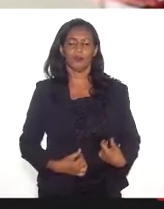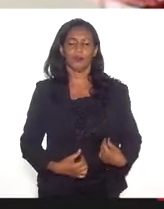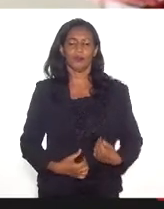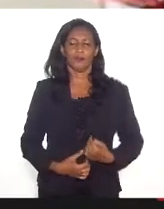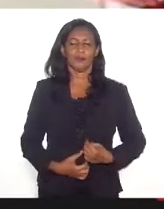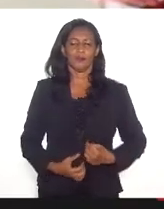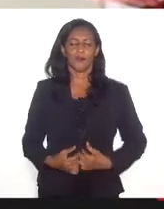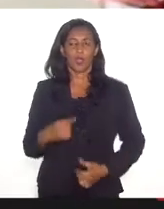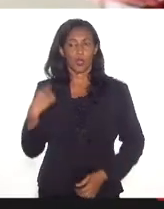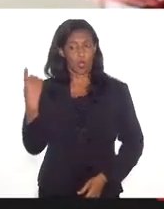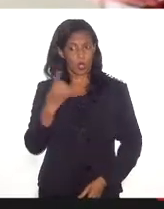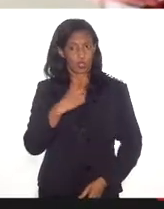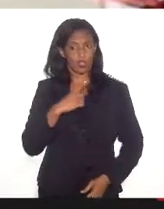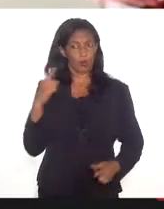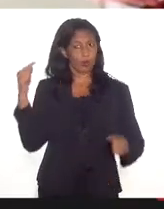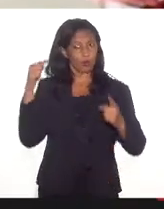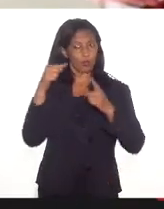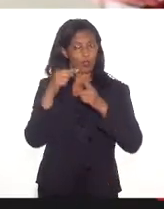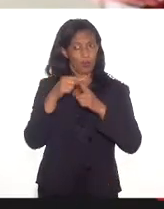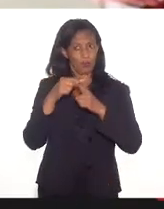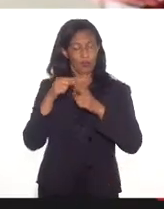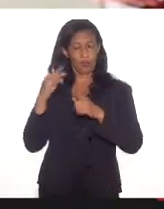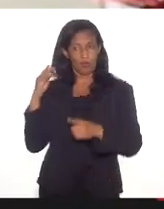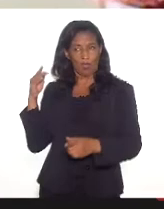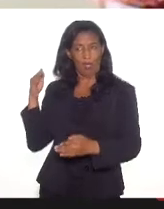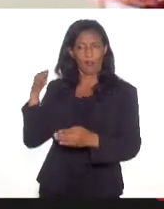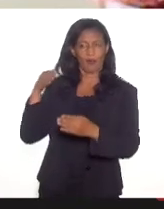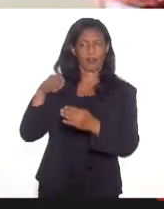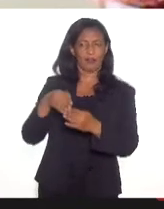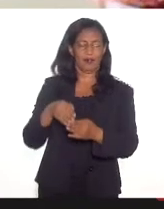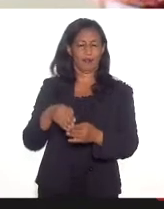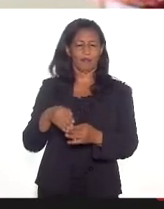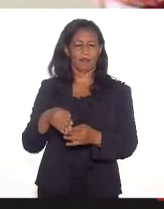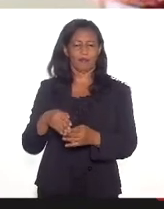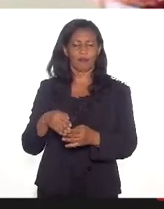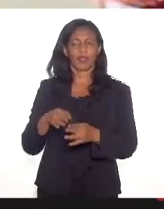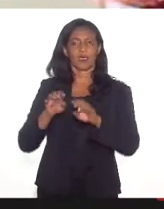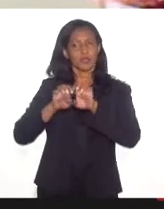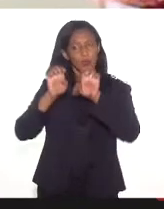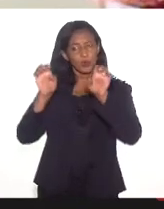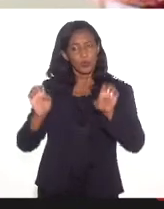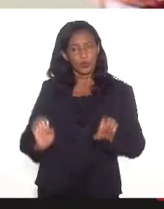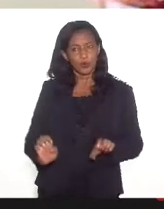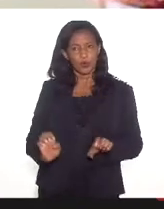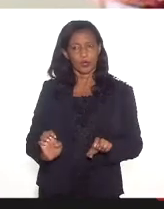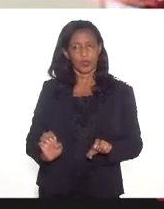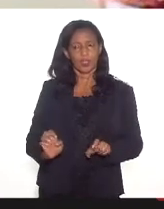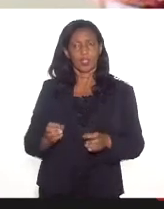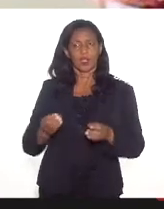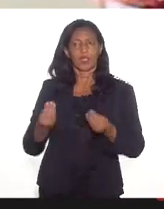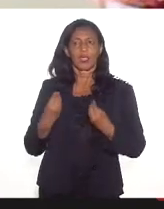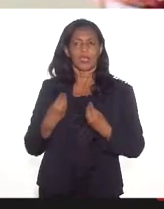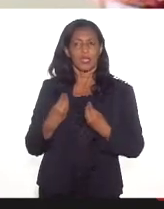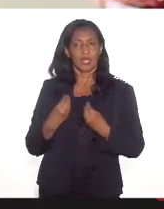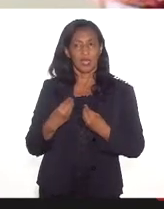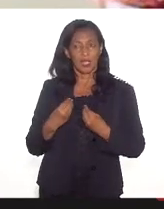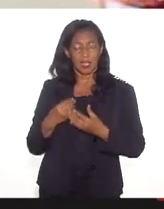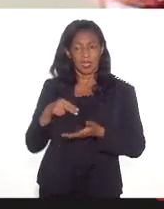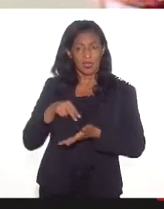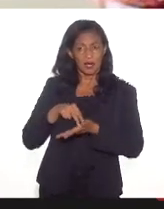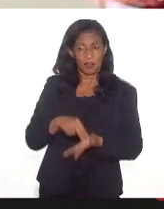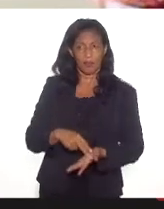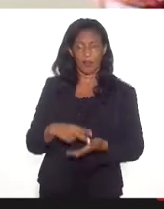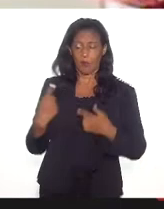Estado do Rio de Janeiro de avançar para políticas públicas que sejam estruturantes e se consolidem como políticas de Estado